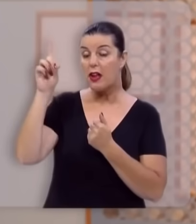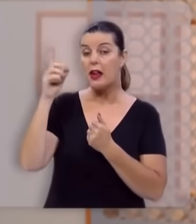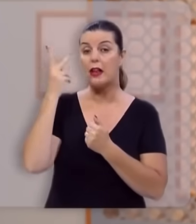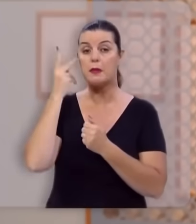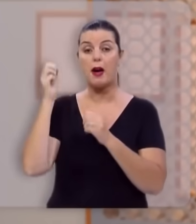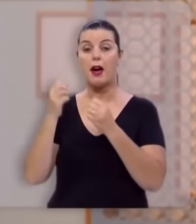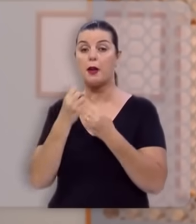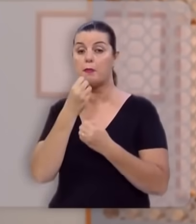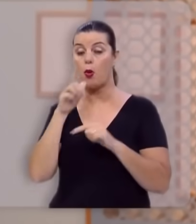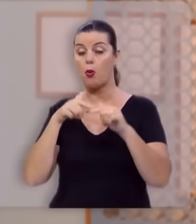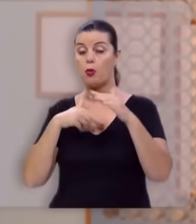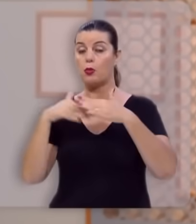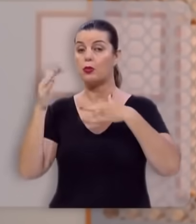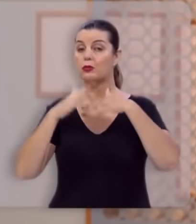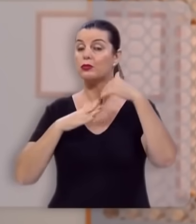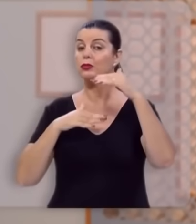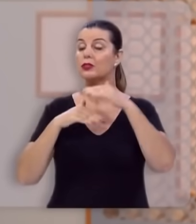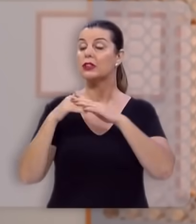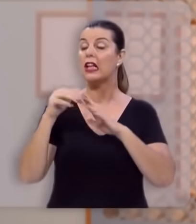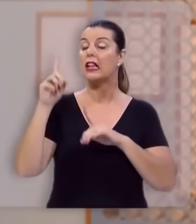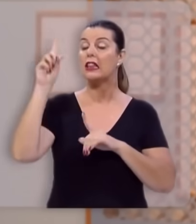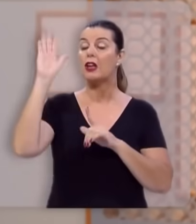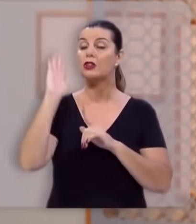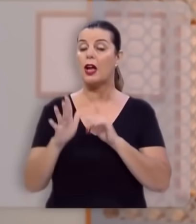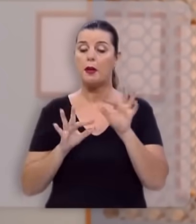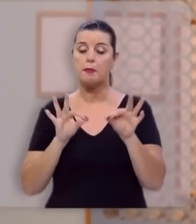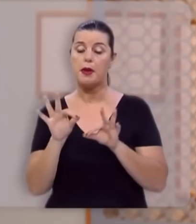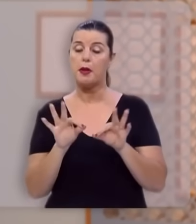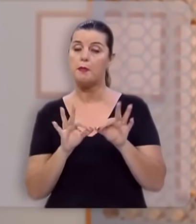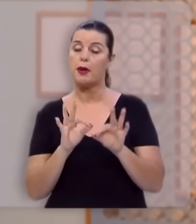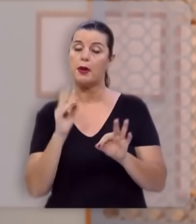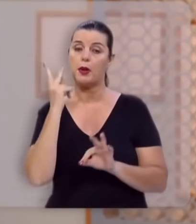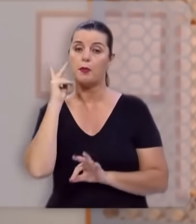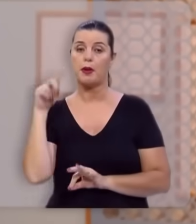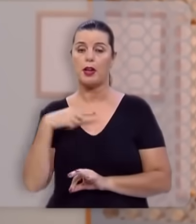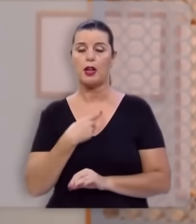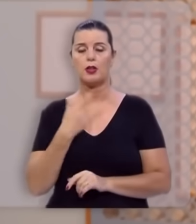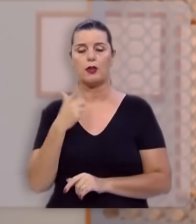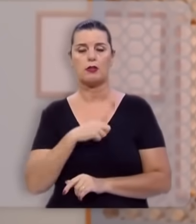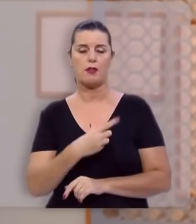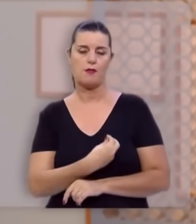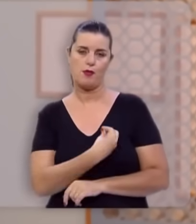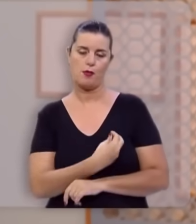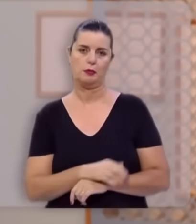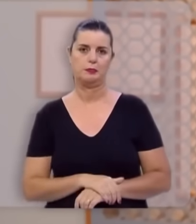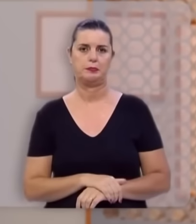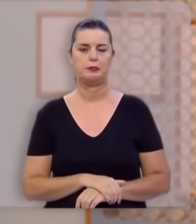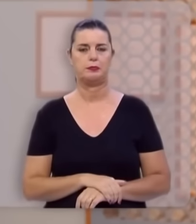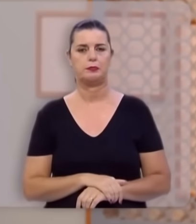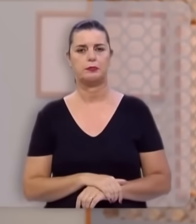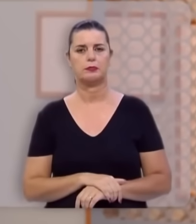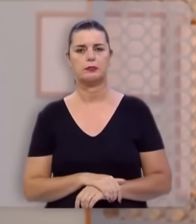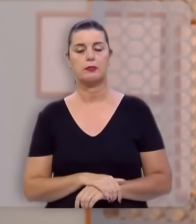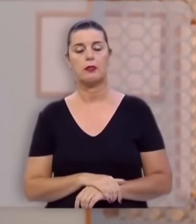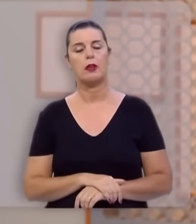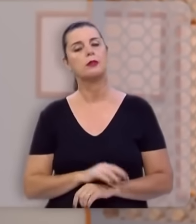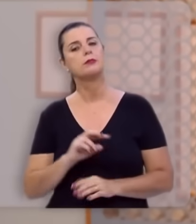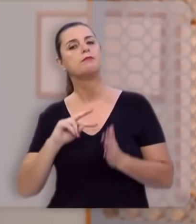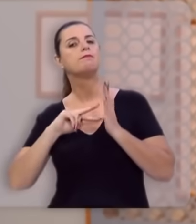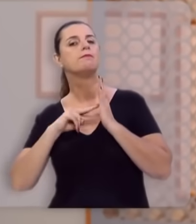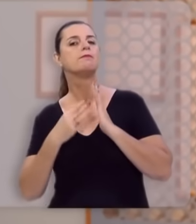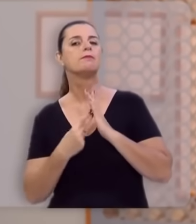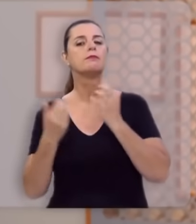para as boas obras, as quais Deus de antemão preparou, para que andássemos nelas. Ou seja,